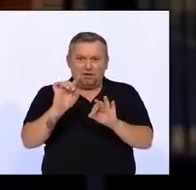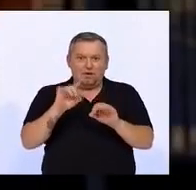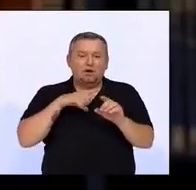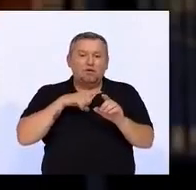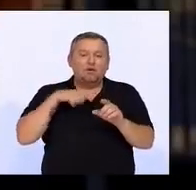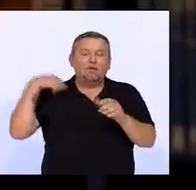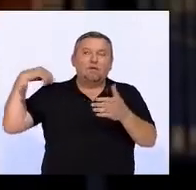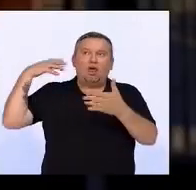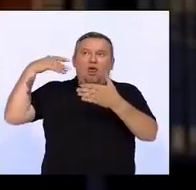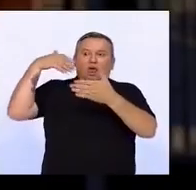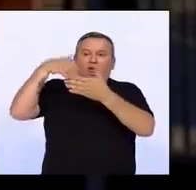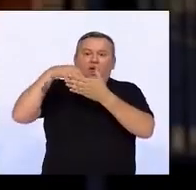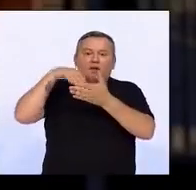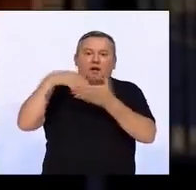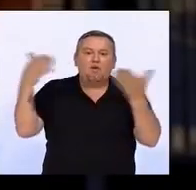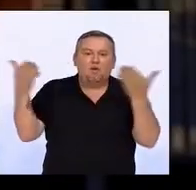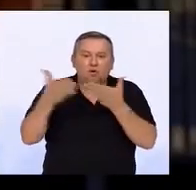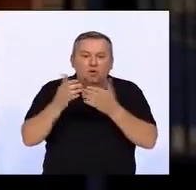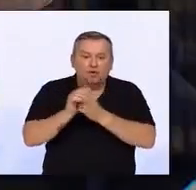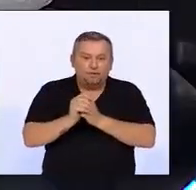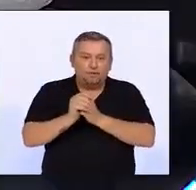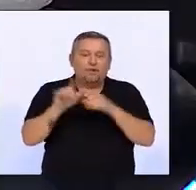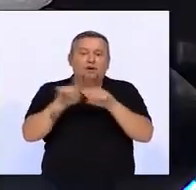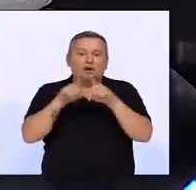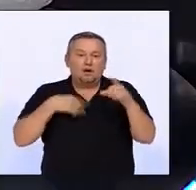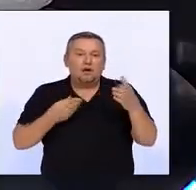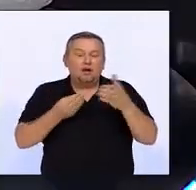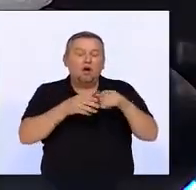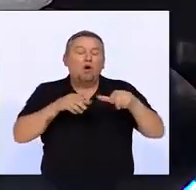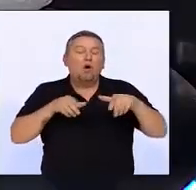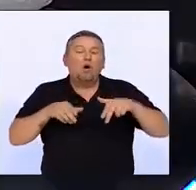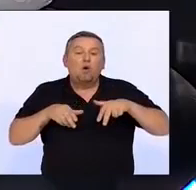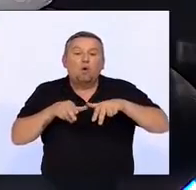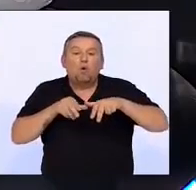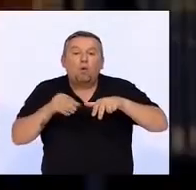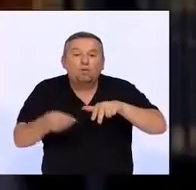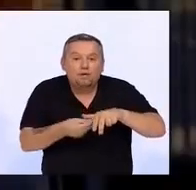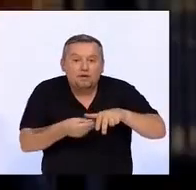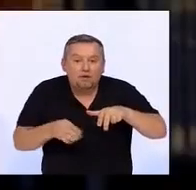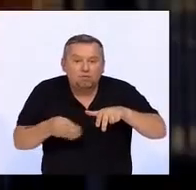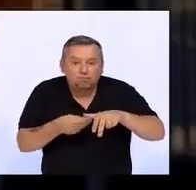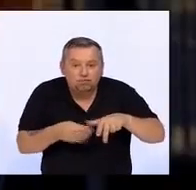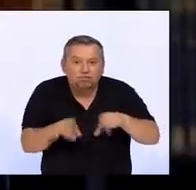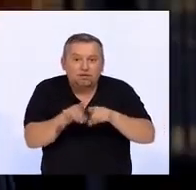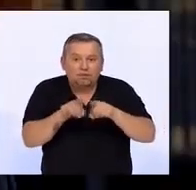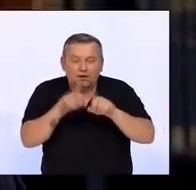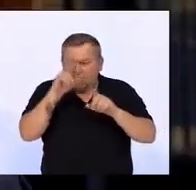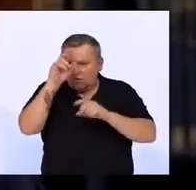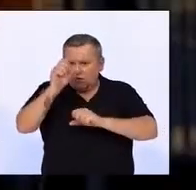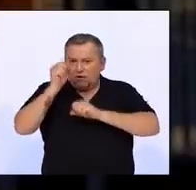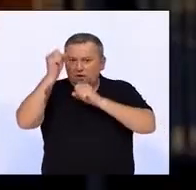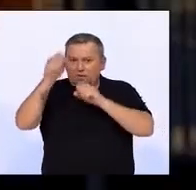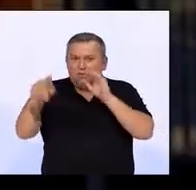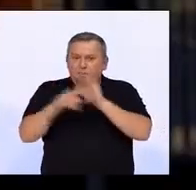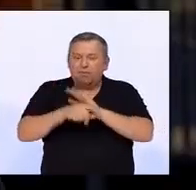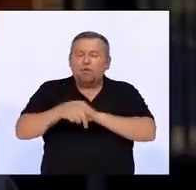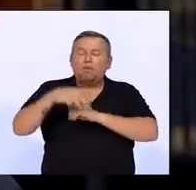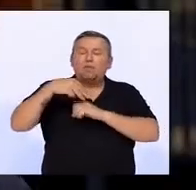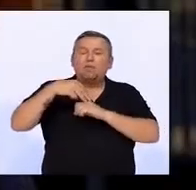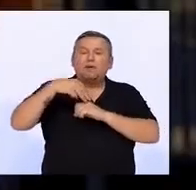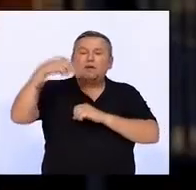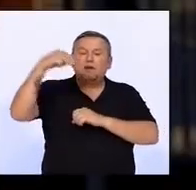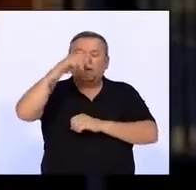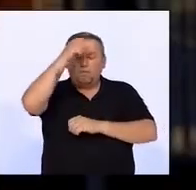longo de anos aí, que levou à situação de corrupção, necessidade de lava-jato, a necessidade de fortalecimento do Ministério Público, da